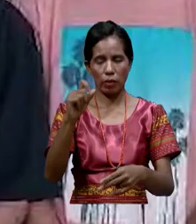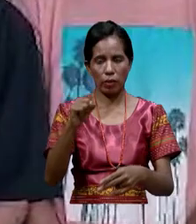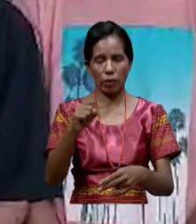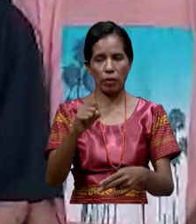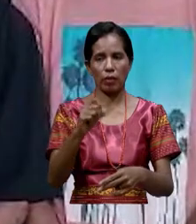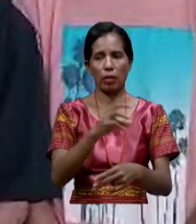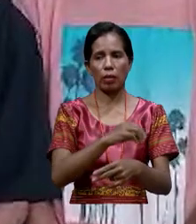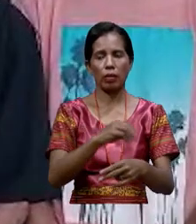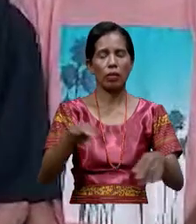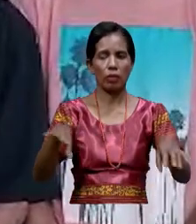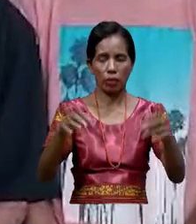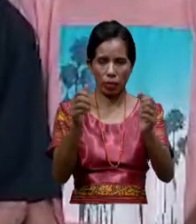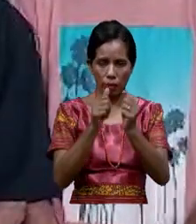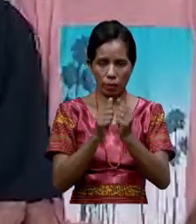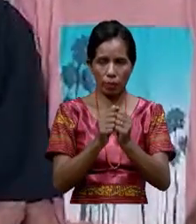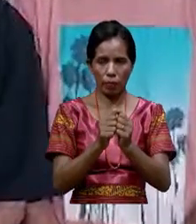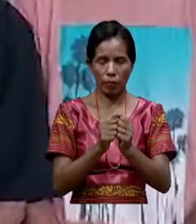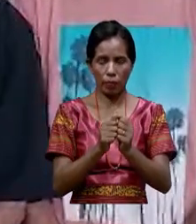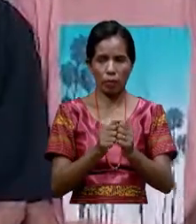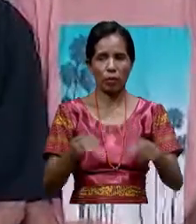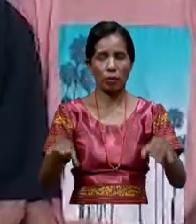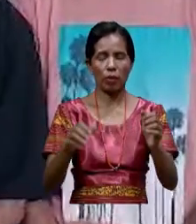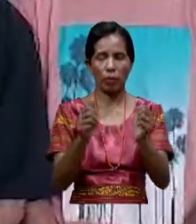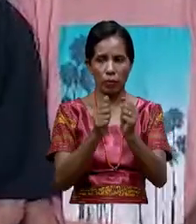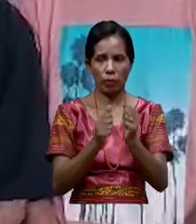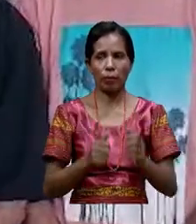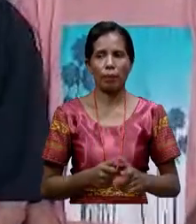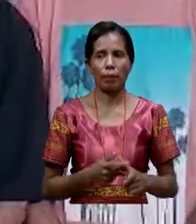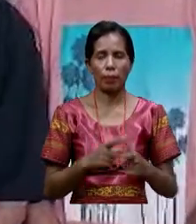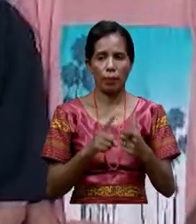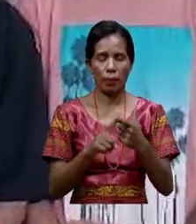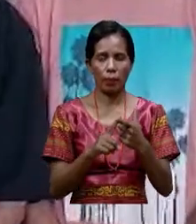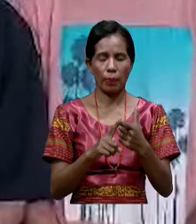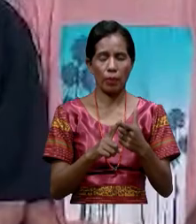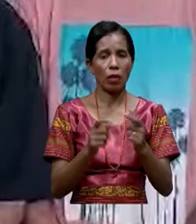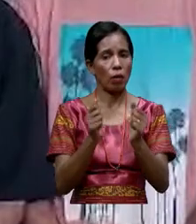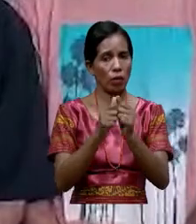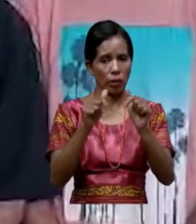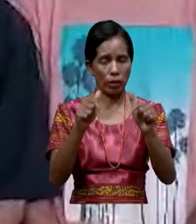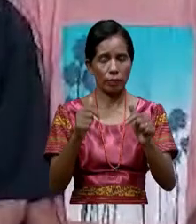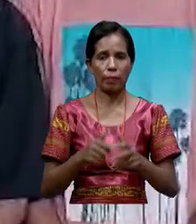militar corporations. Portanto, ida nem cooperação civil militar. A roida nem